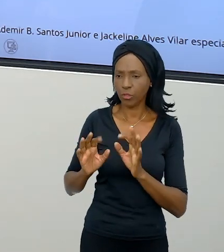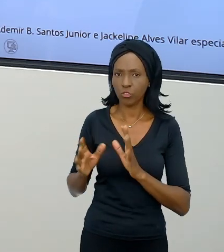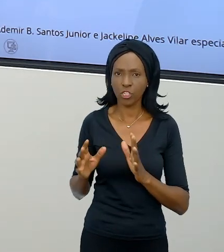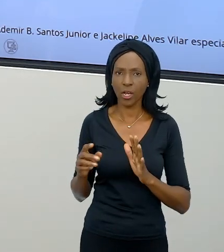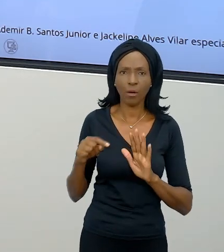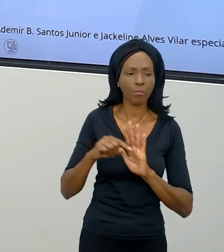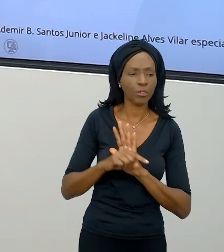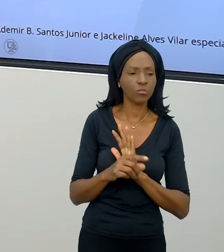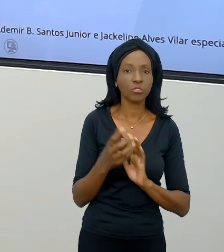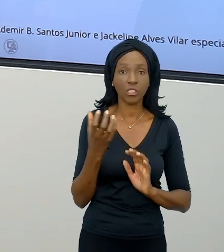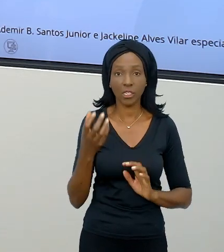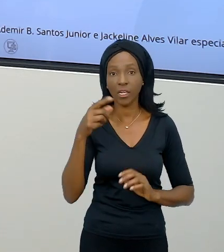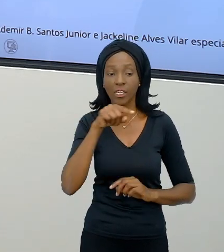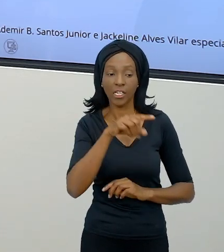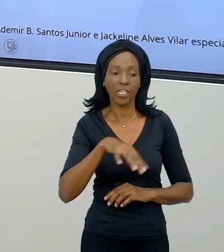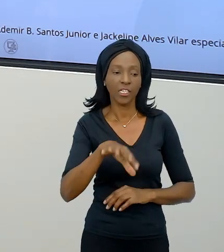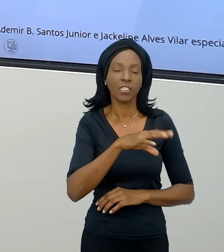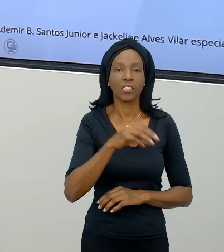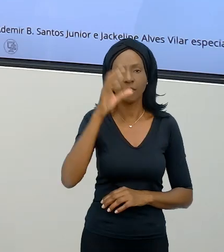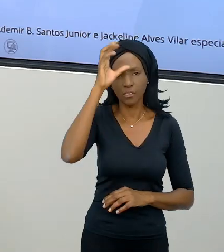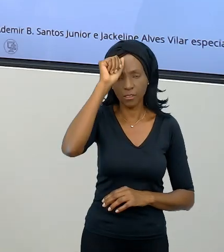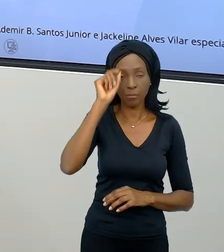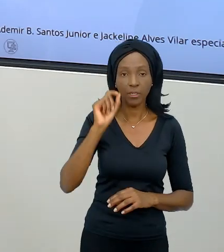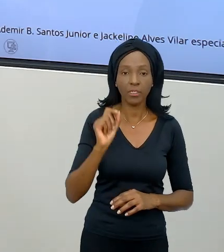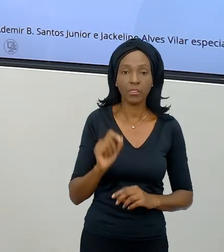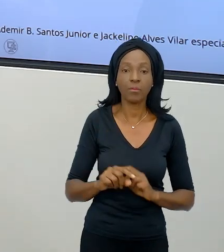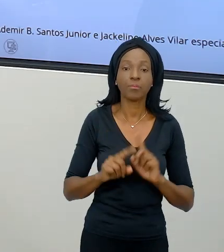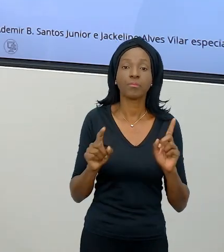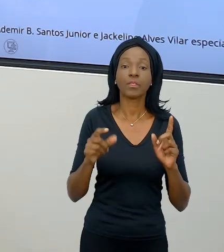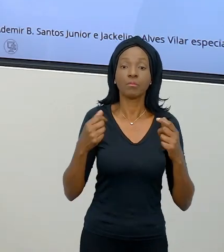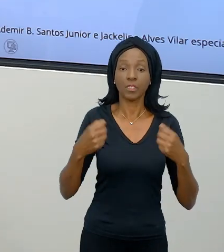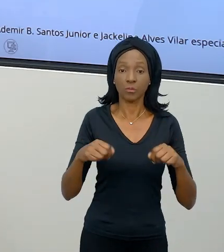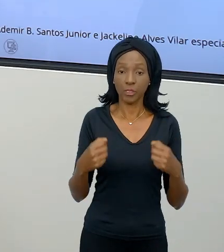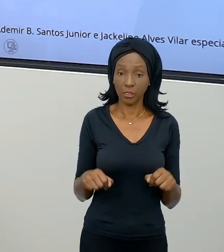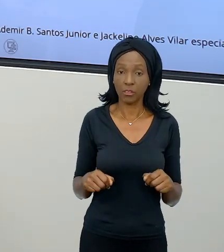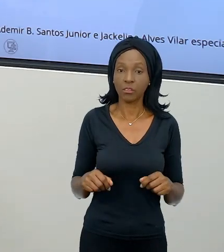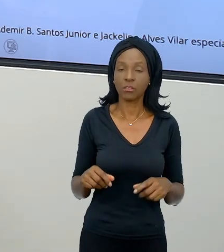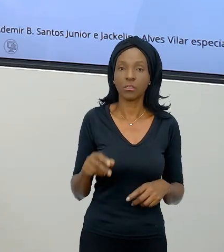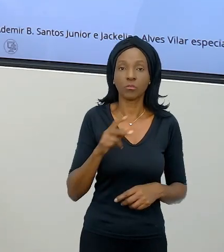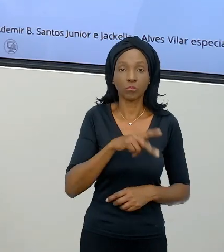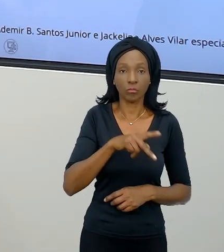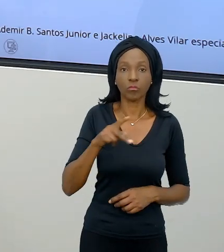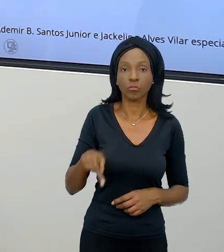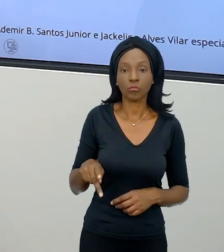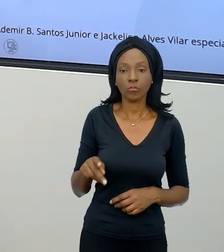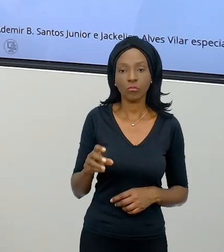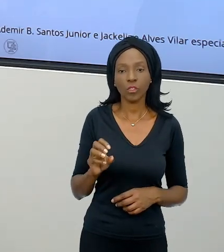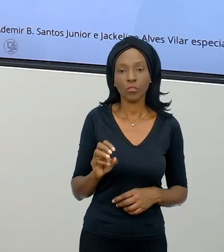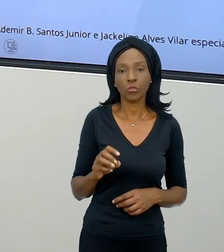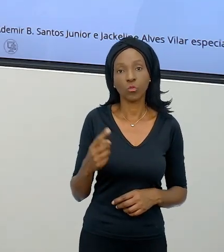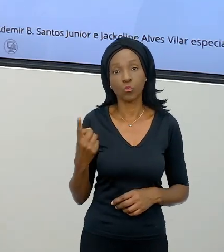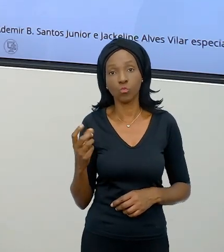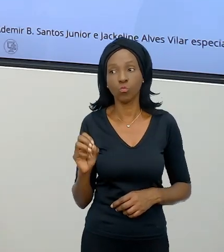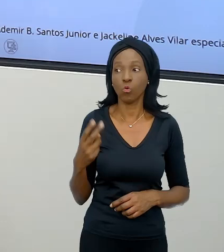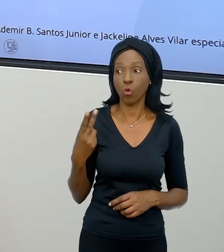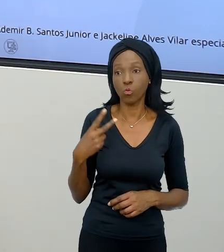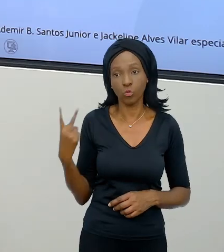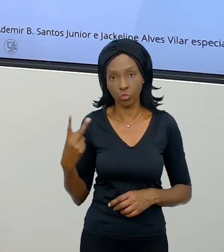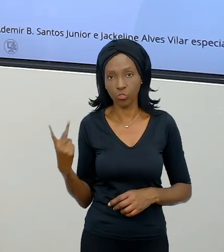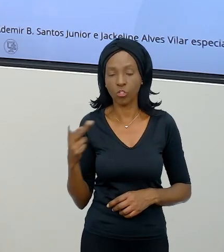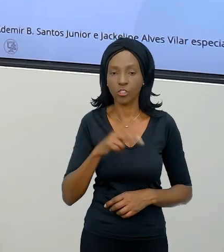que os alunos aprendessem, ok? Mas é necessário o professor, no caso, ou os professores, se for em